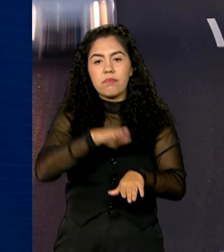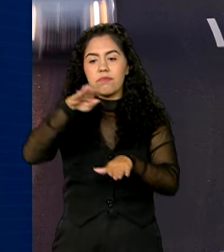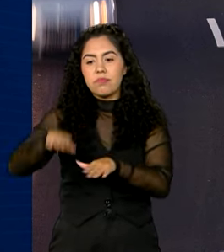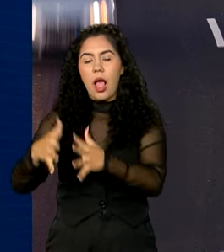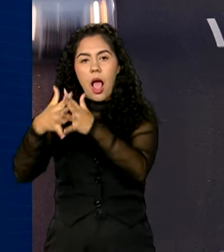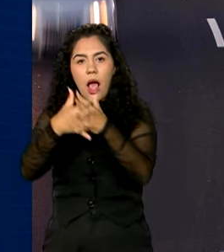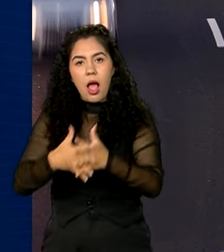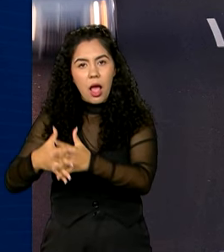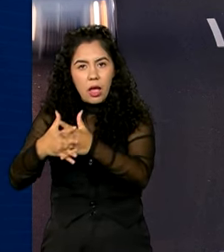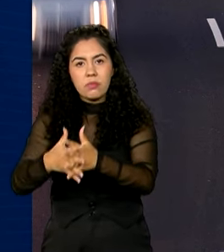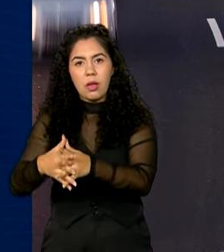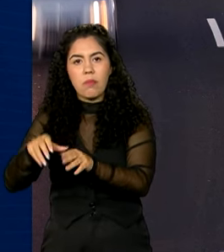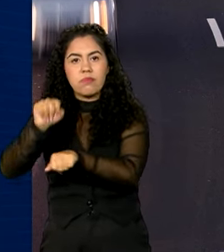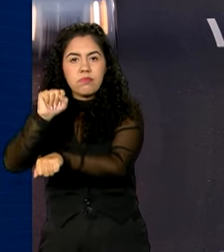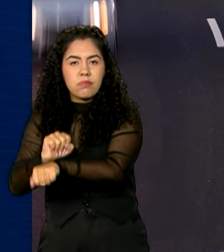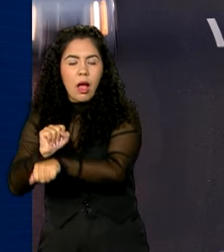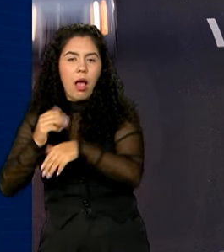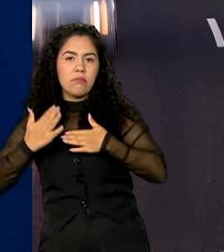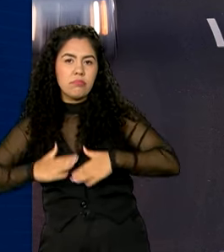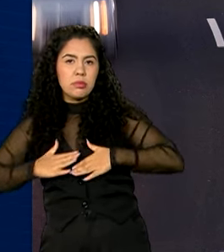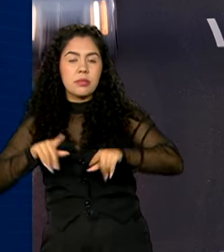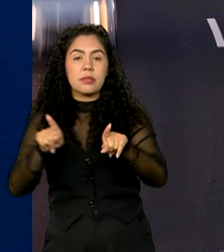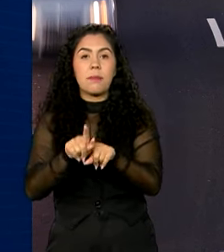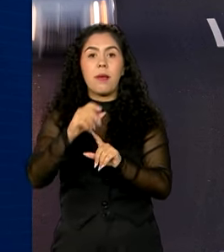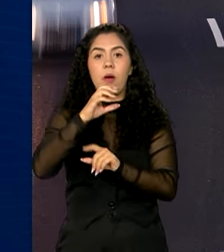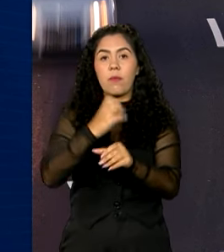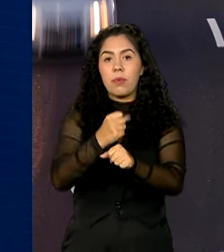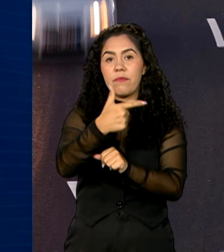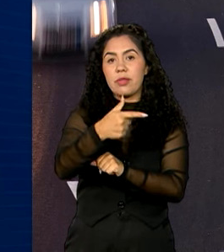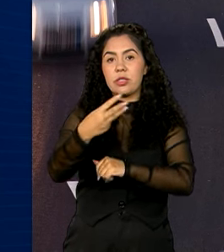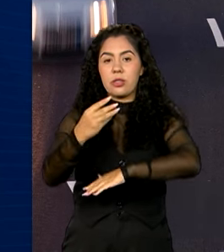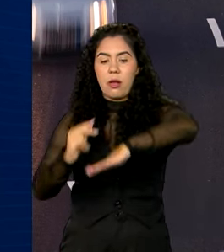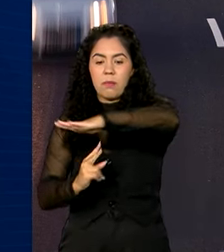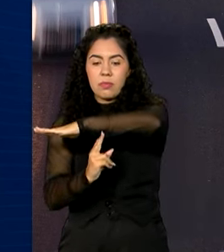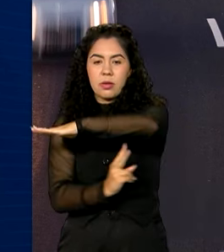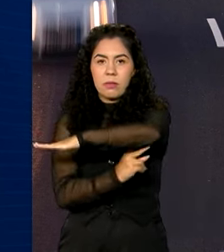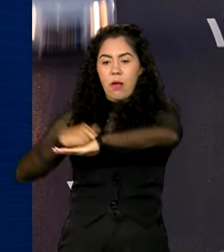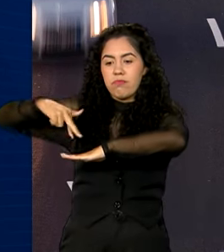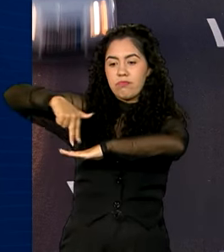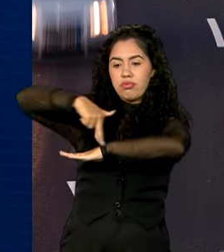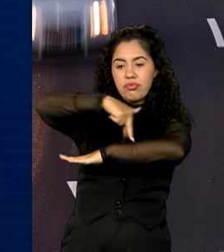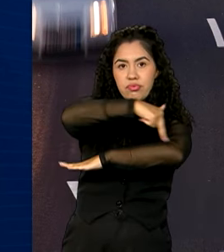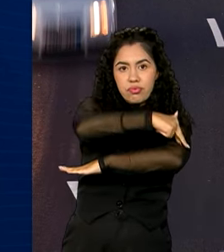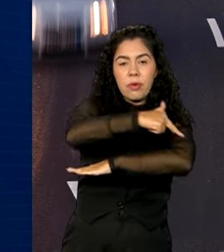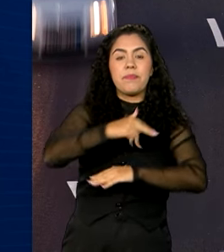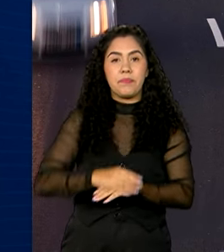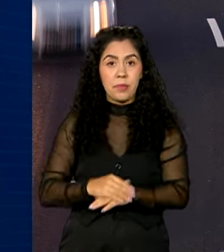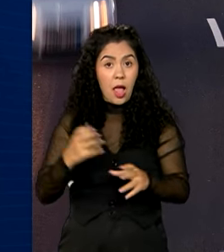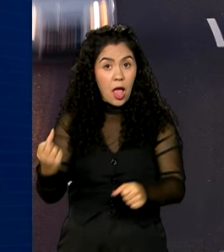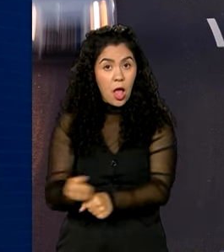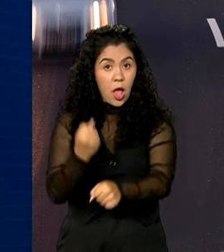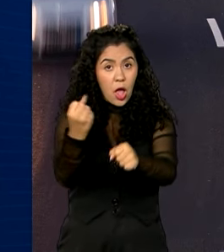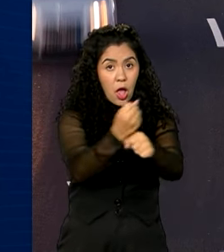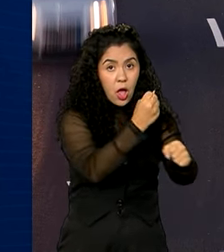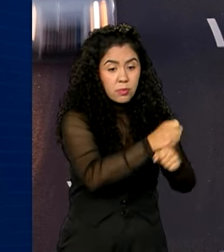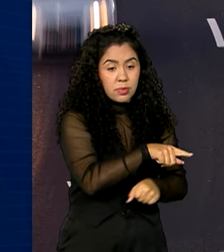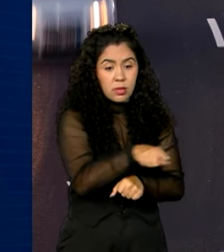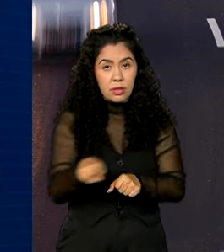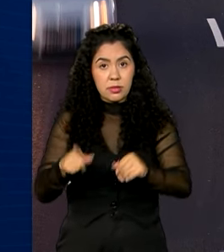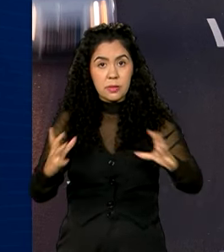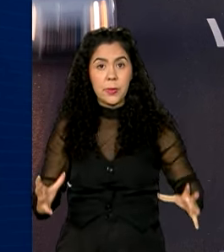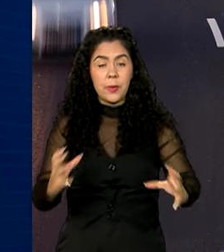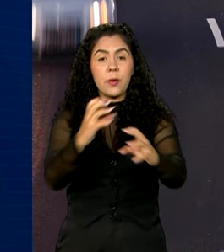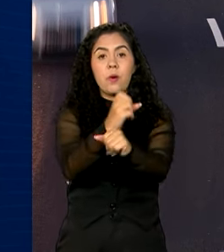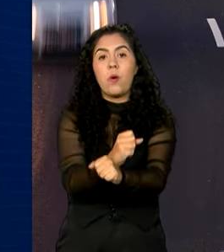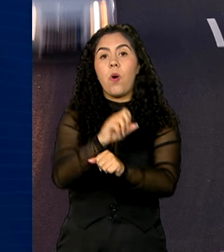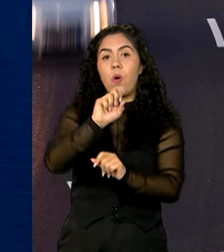para caminhoneiros e 23 passarelas para a travessia de pedestres. As obras deverão gerar quase 80